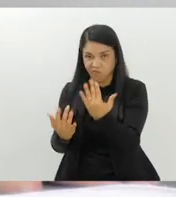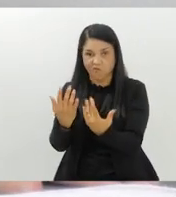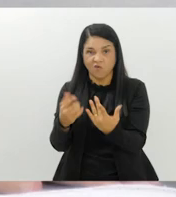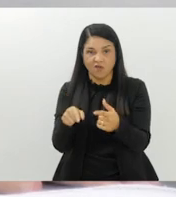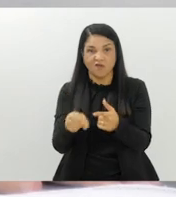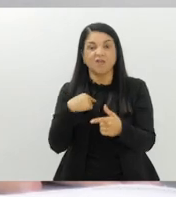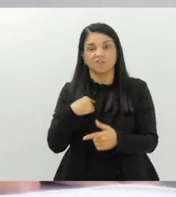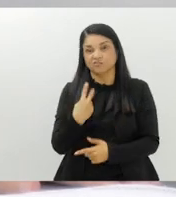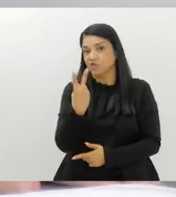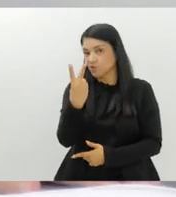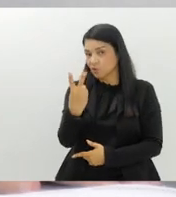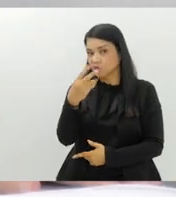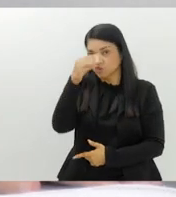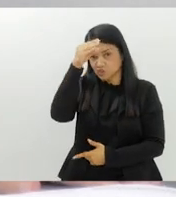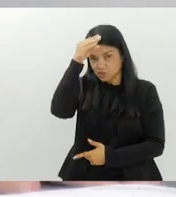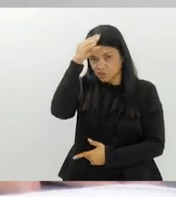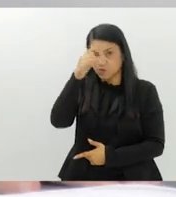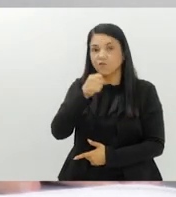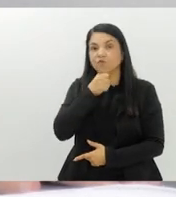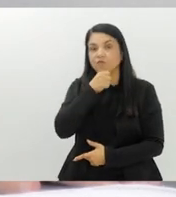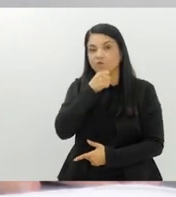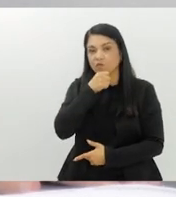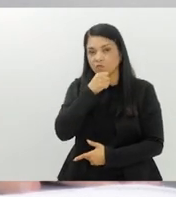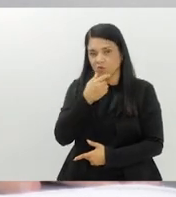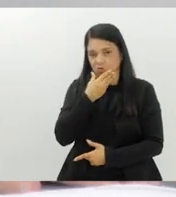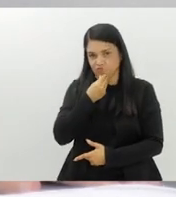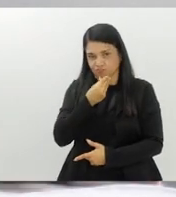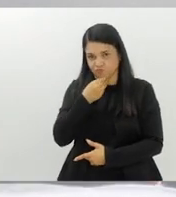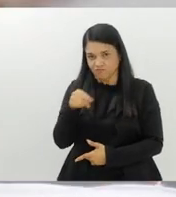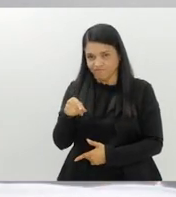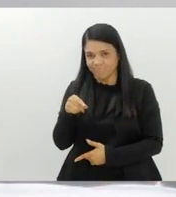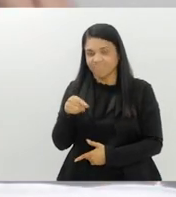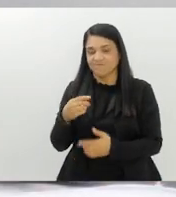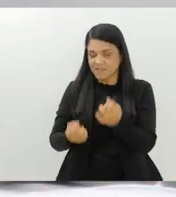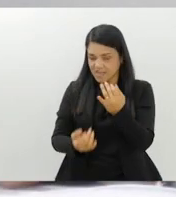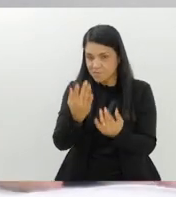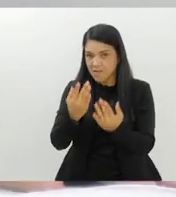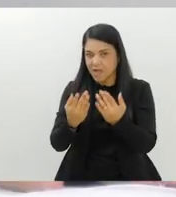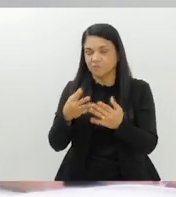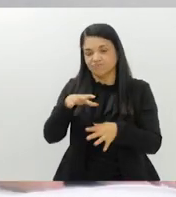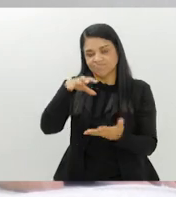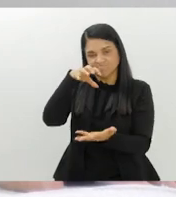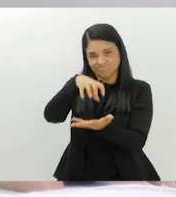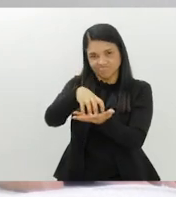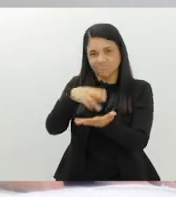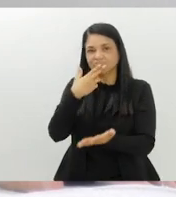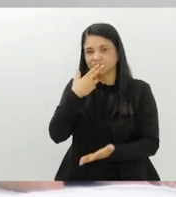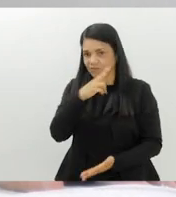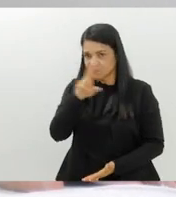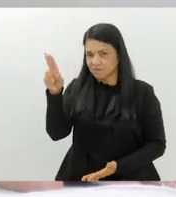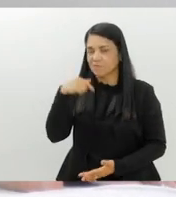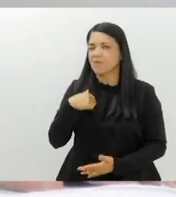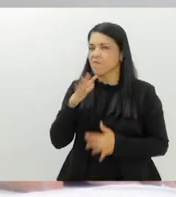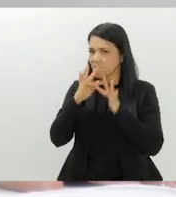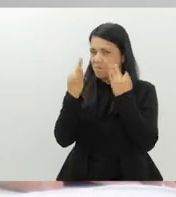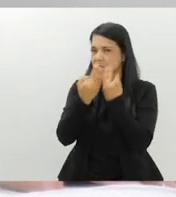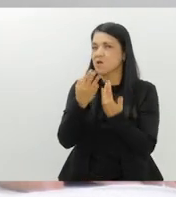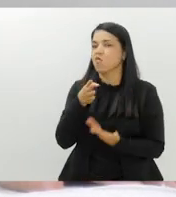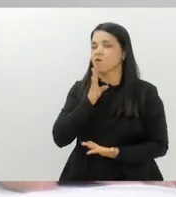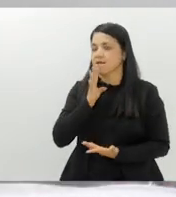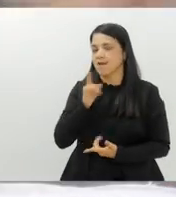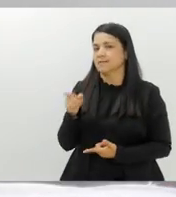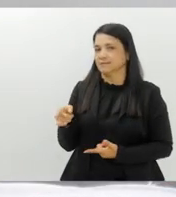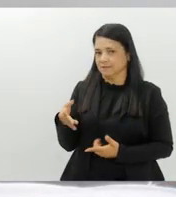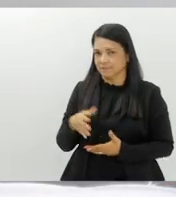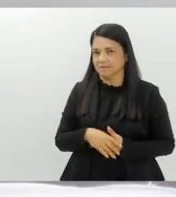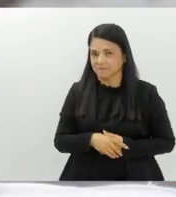eu digo isso porque eu perdi dois tios-avós cremados em campos de concentração do Hitler. Então, A minha família conhece esse lado também.